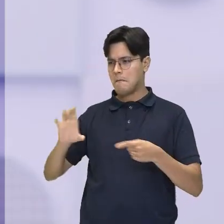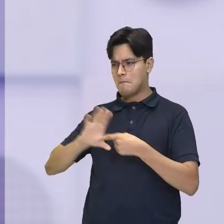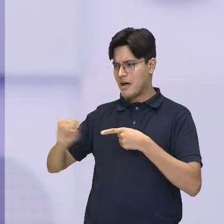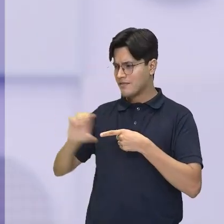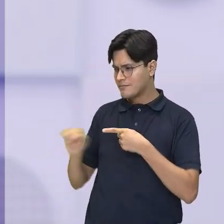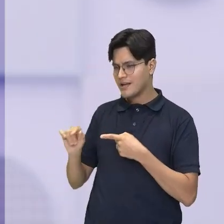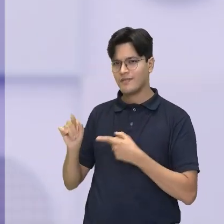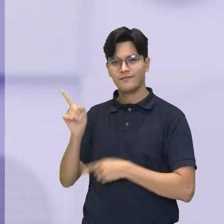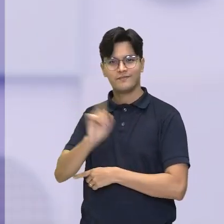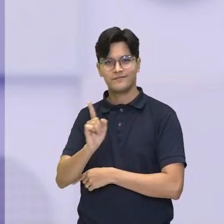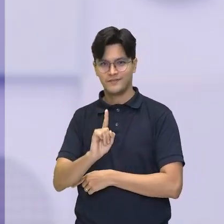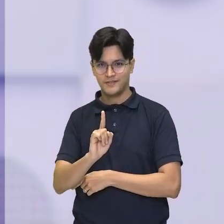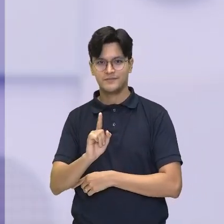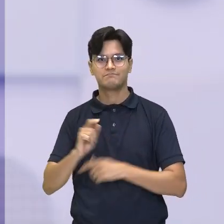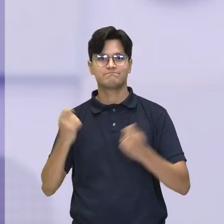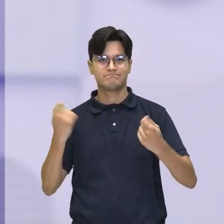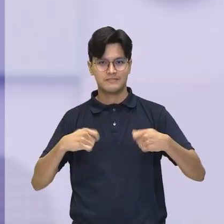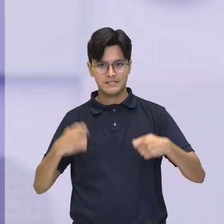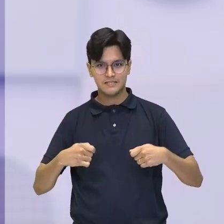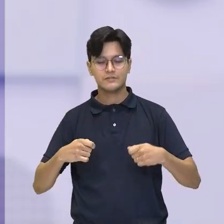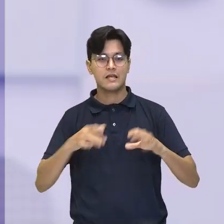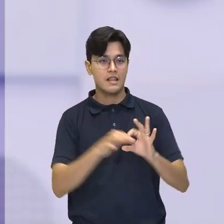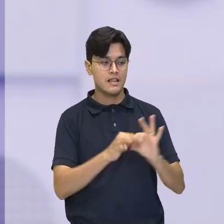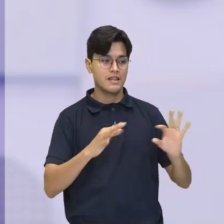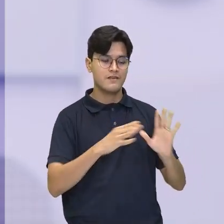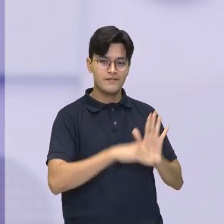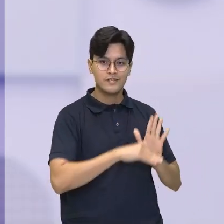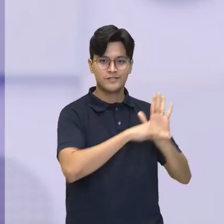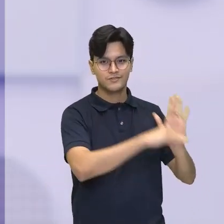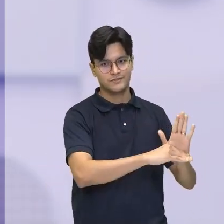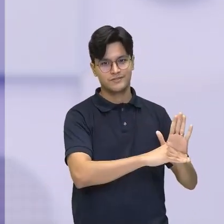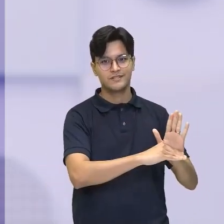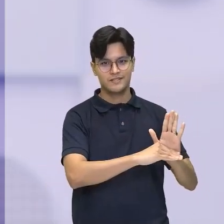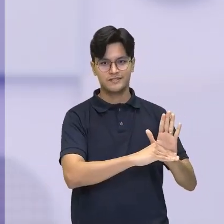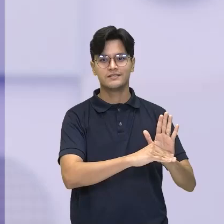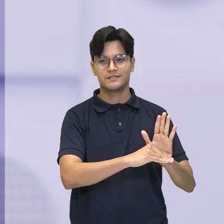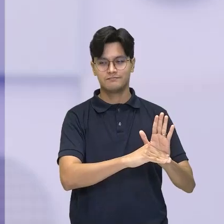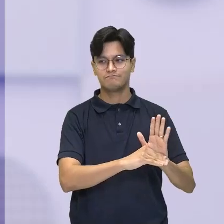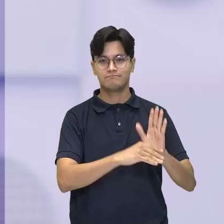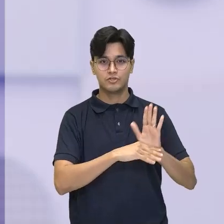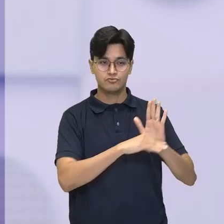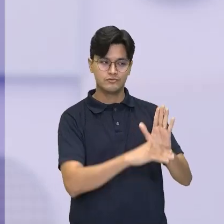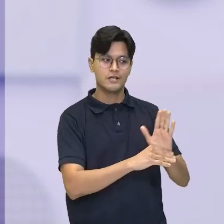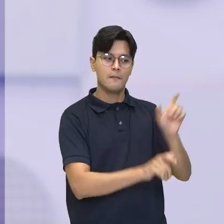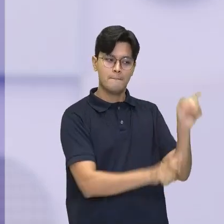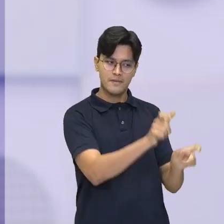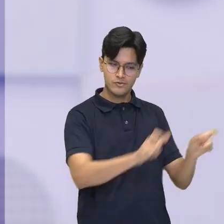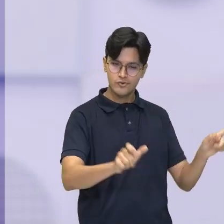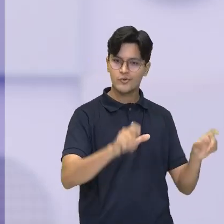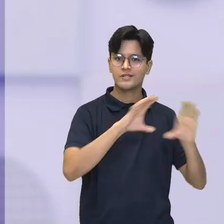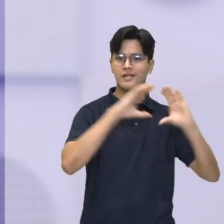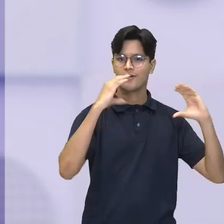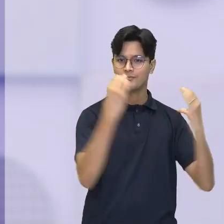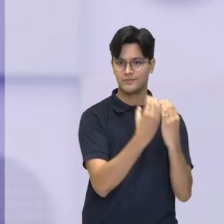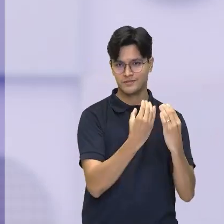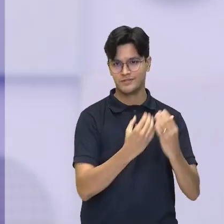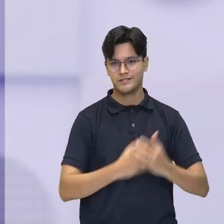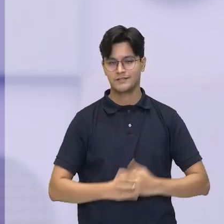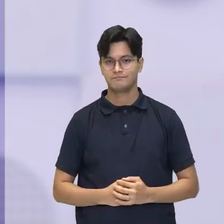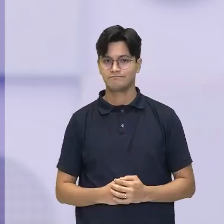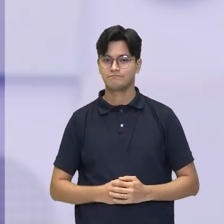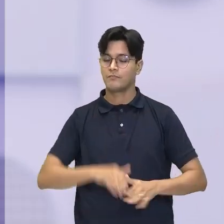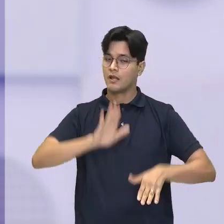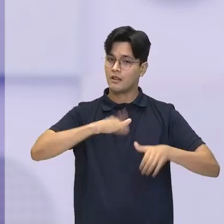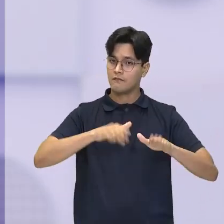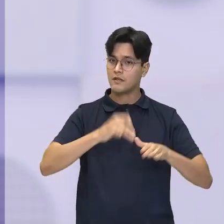à disposição para ajudar as pessoas que estão ali na sua comunidade. Muitas vezes pessoas que não têm quem